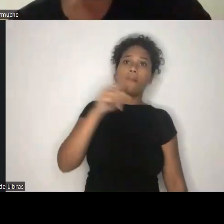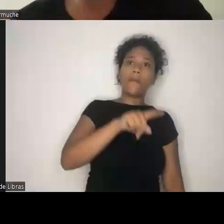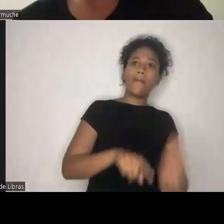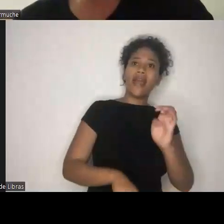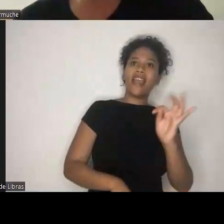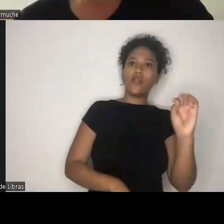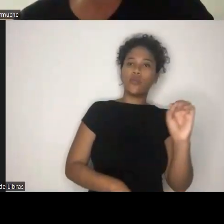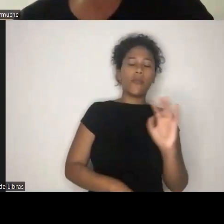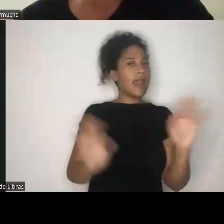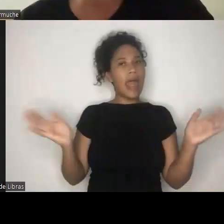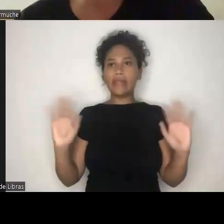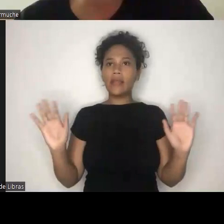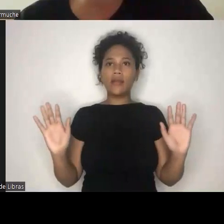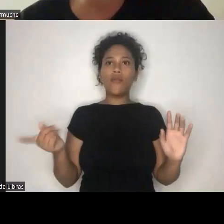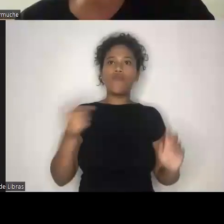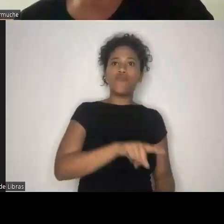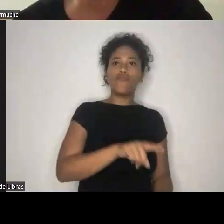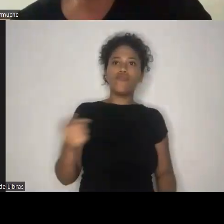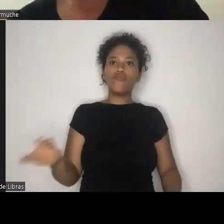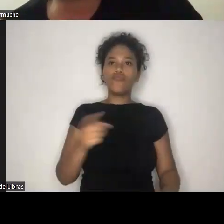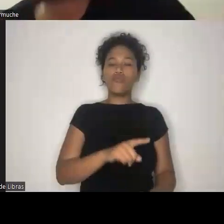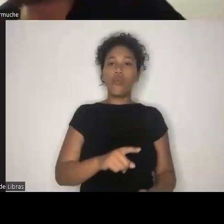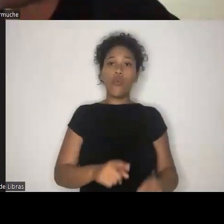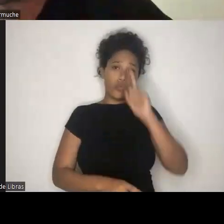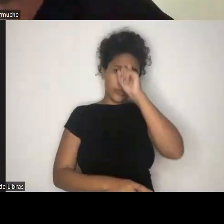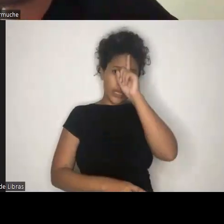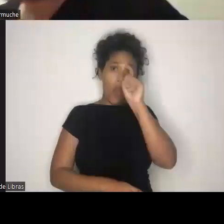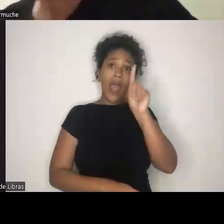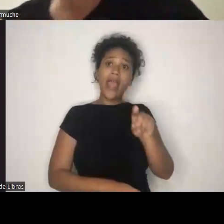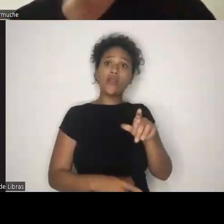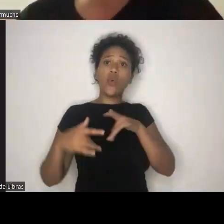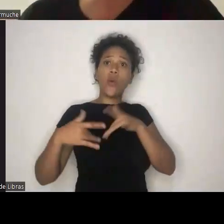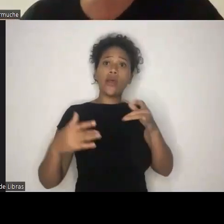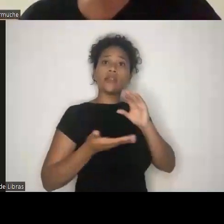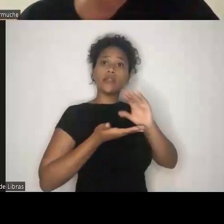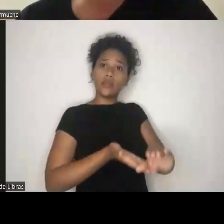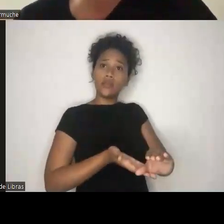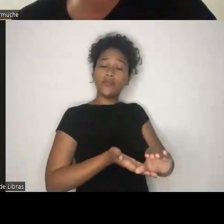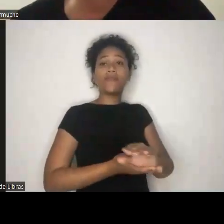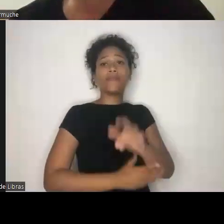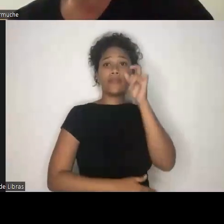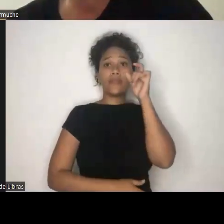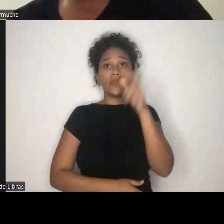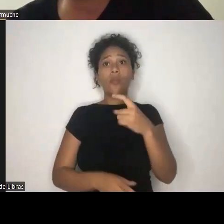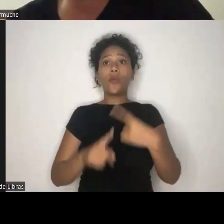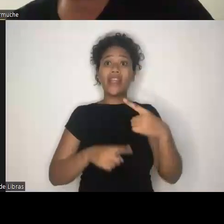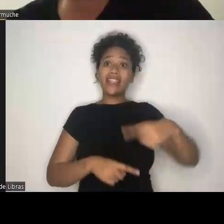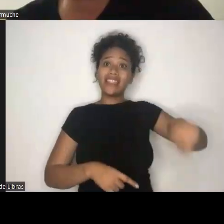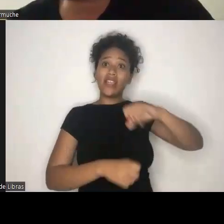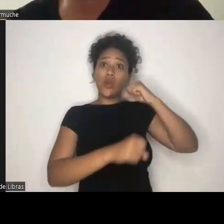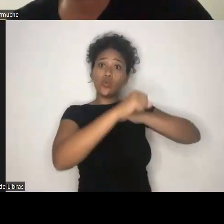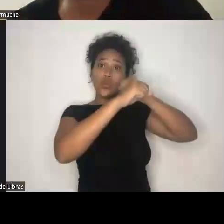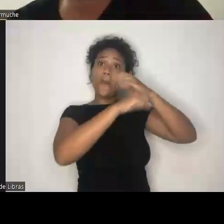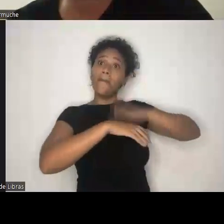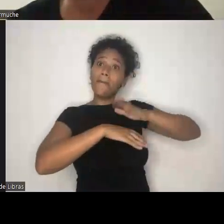então assim o hospital ele vive de doação eles mais eu achei interessante porque eles iam construir o meu projeto